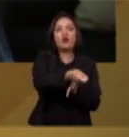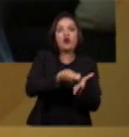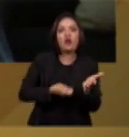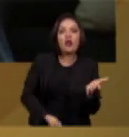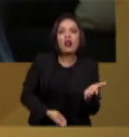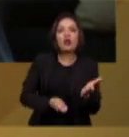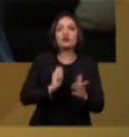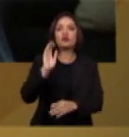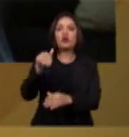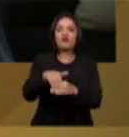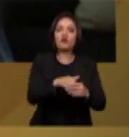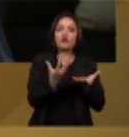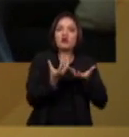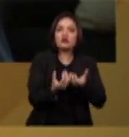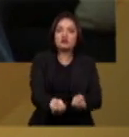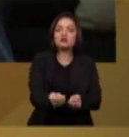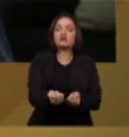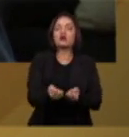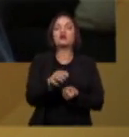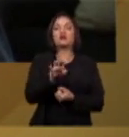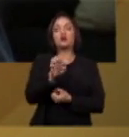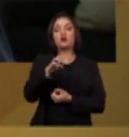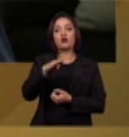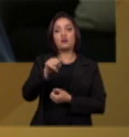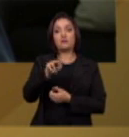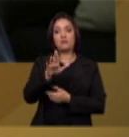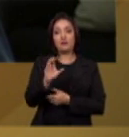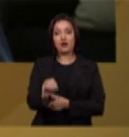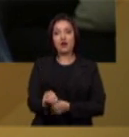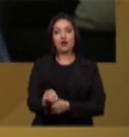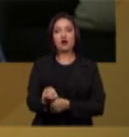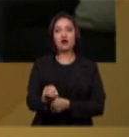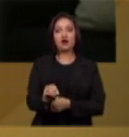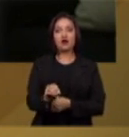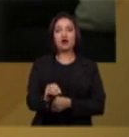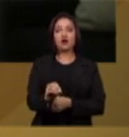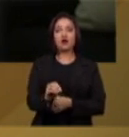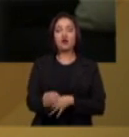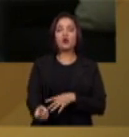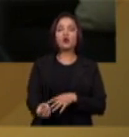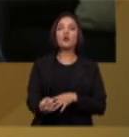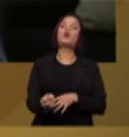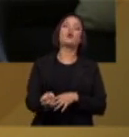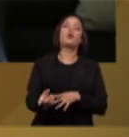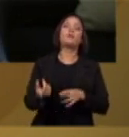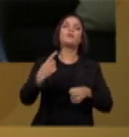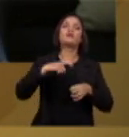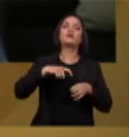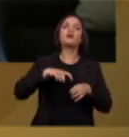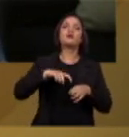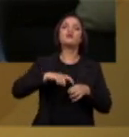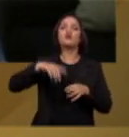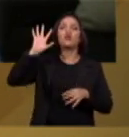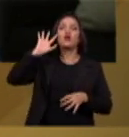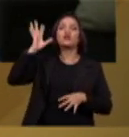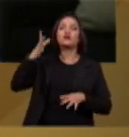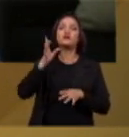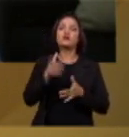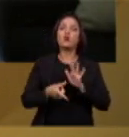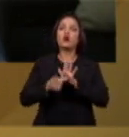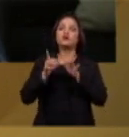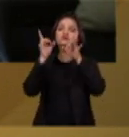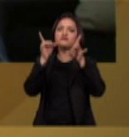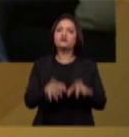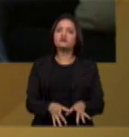dando provimento aos embargos de divergência para reformar o acordo impugnado, dando provimento ao recurso extraordinário